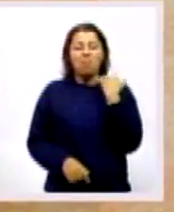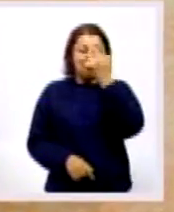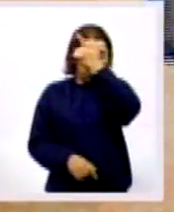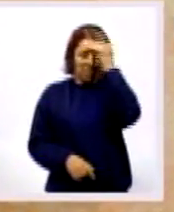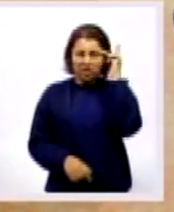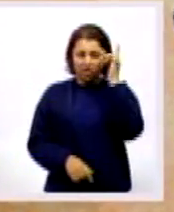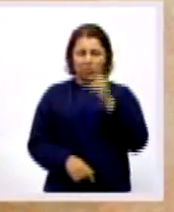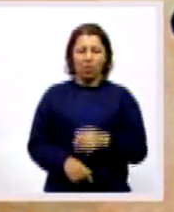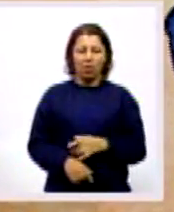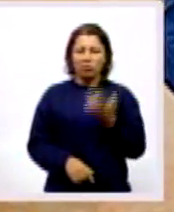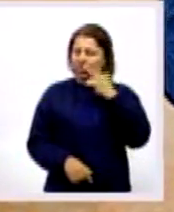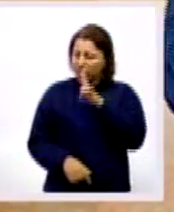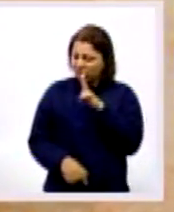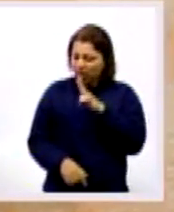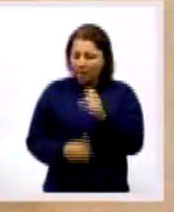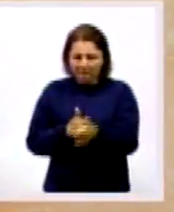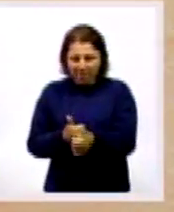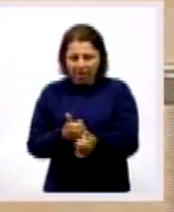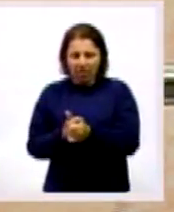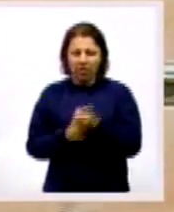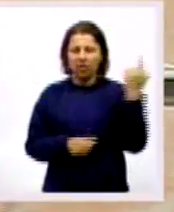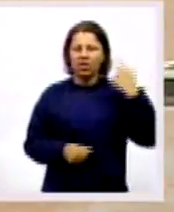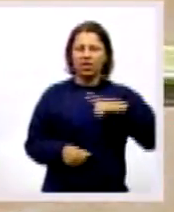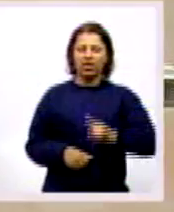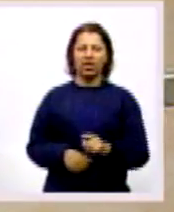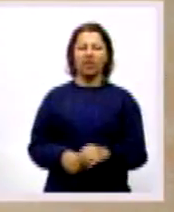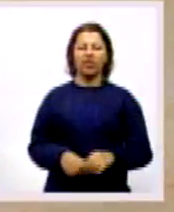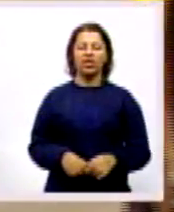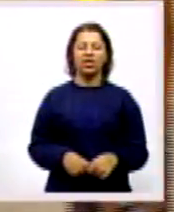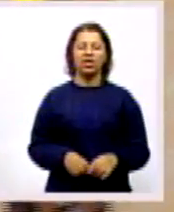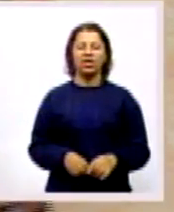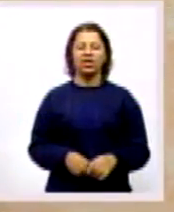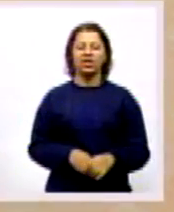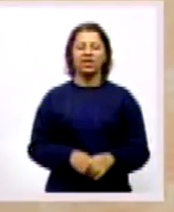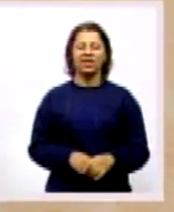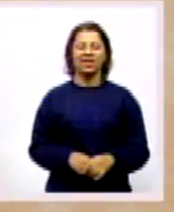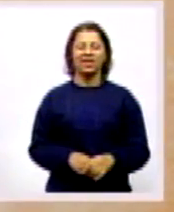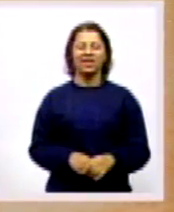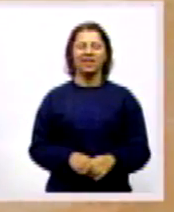Você? Eu vou nos velórios, eu fico olhando quem pegou no defunto.